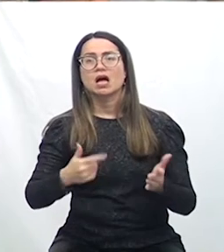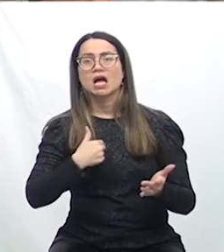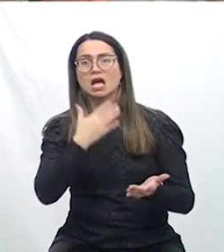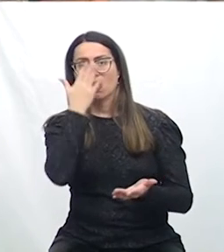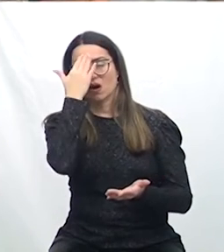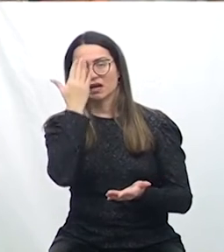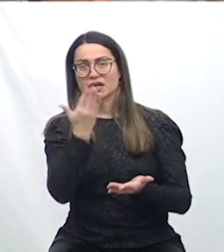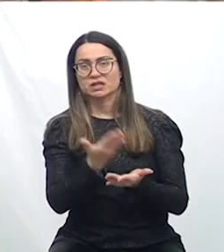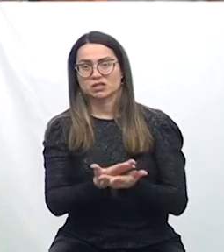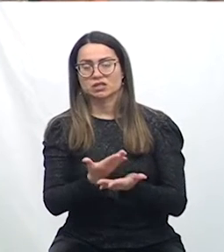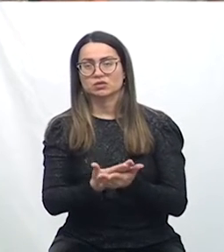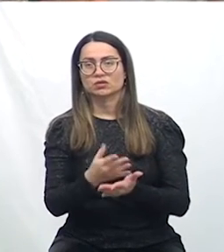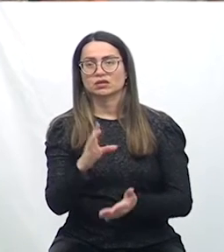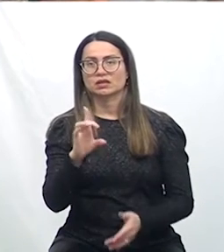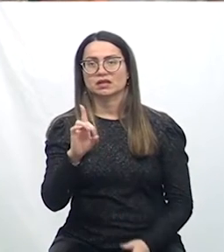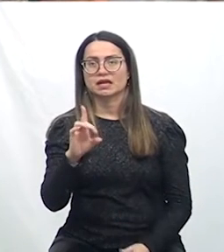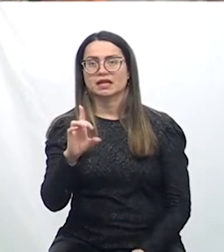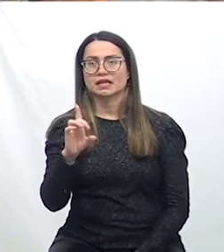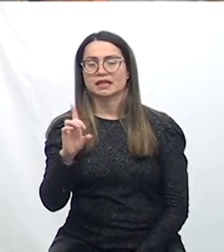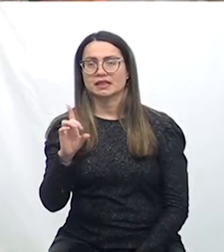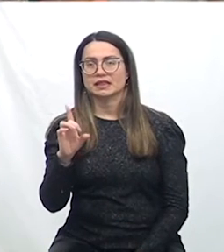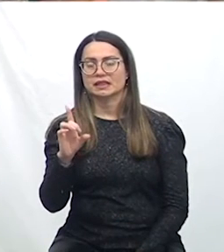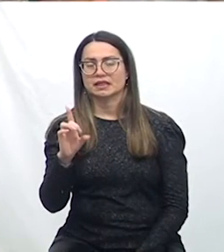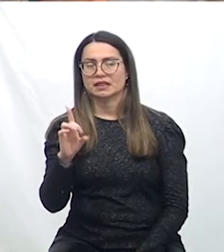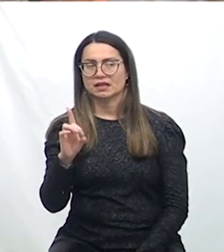DTT, né, nossa...